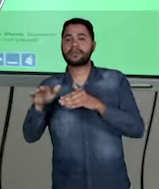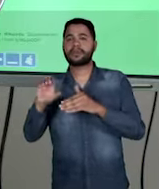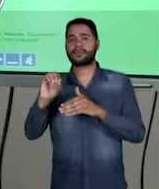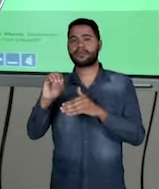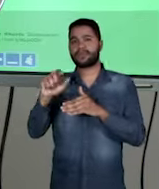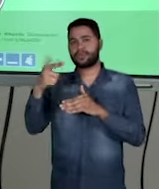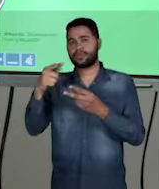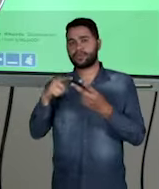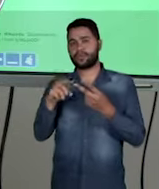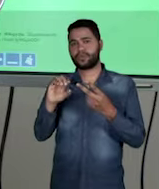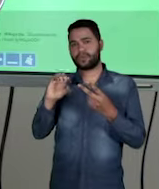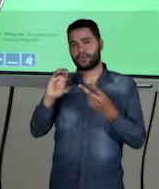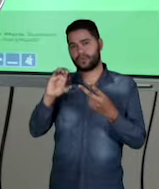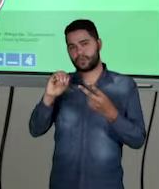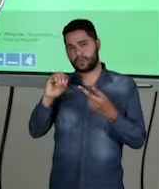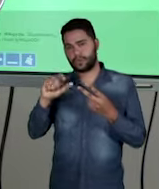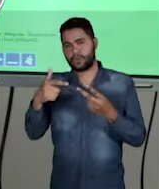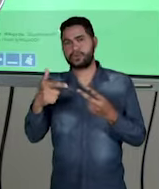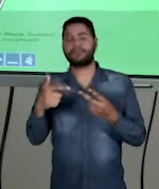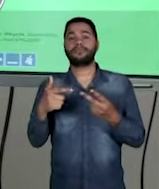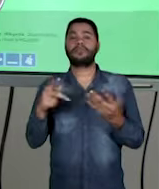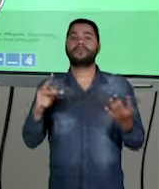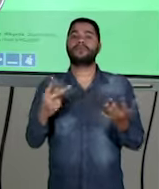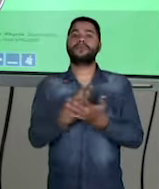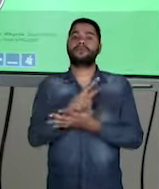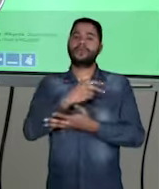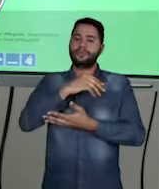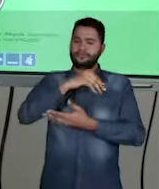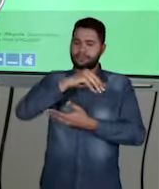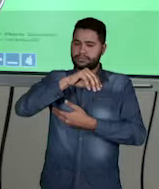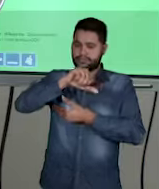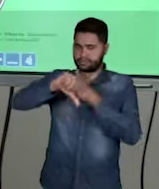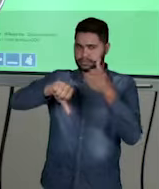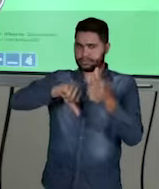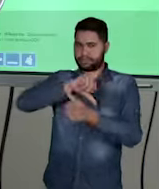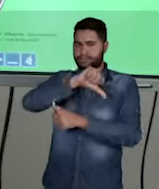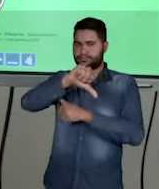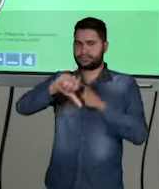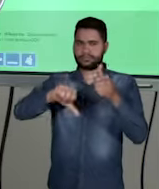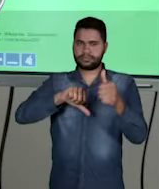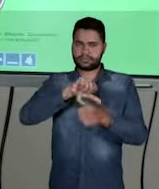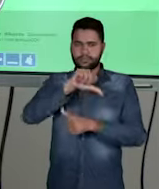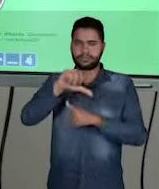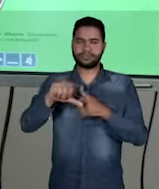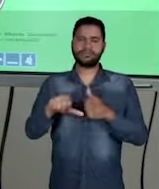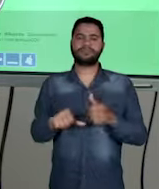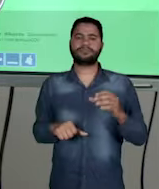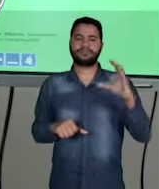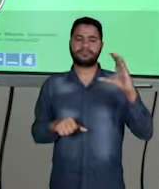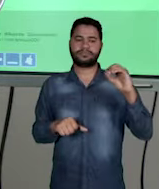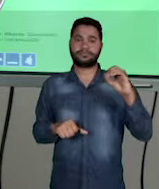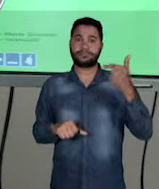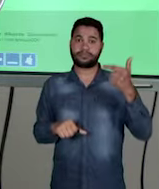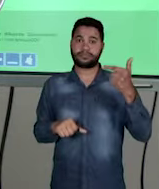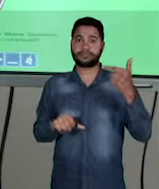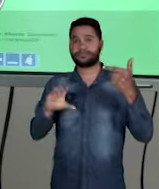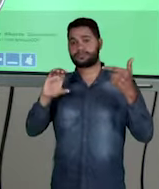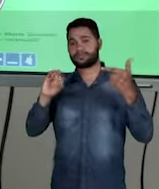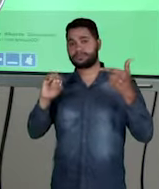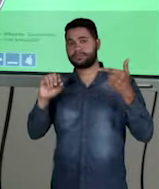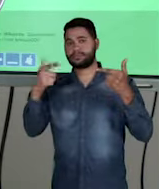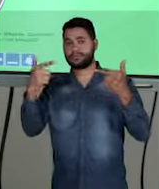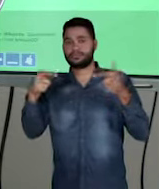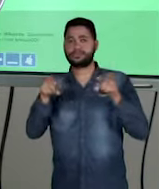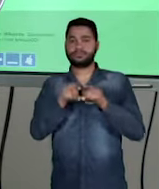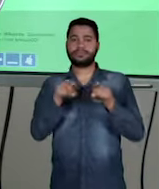aí chega lá no tecido, ocorre a troca tanto de oxigênio com gás carbônico, como também dos